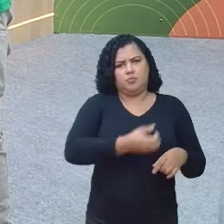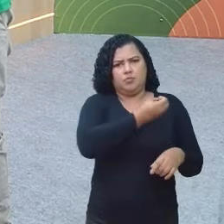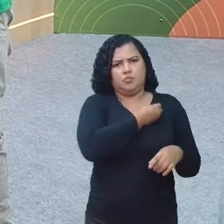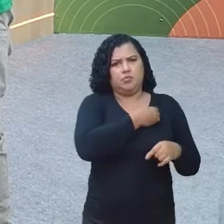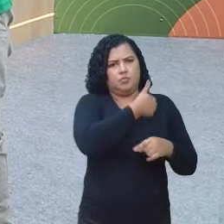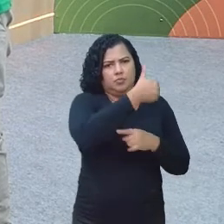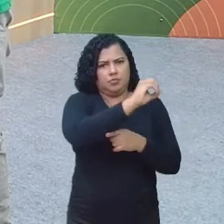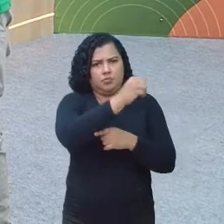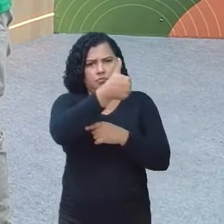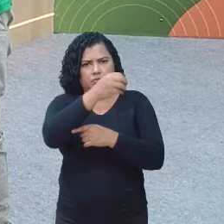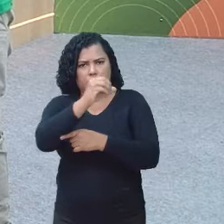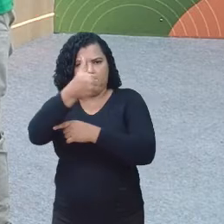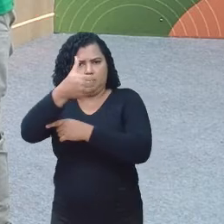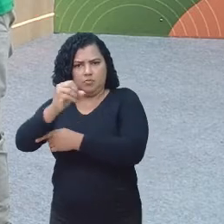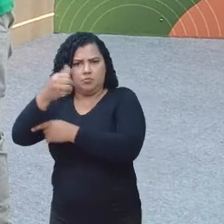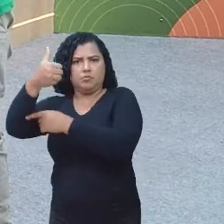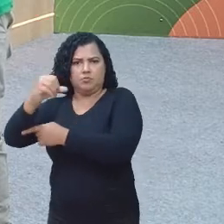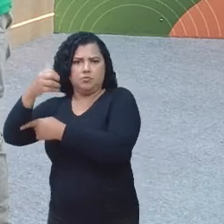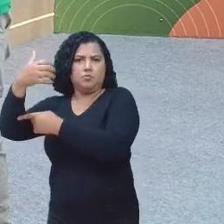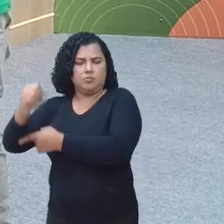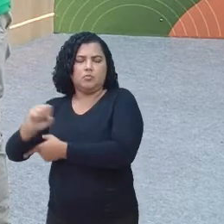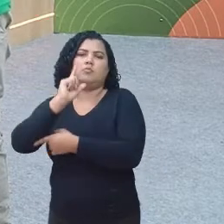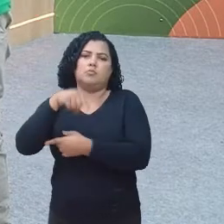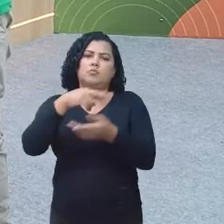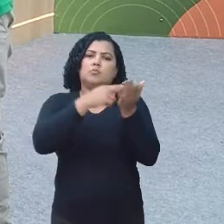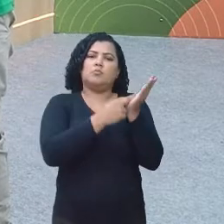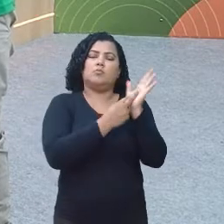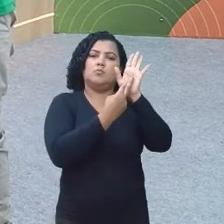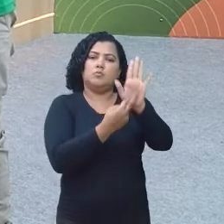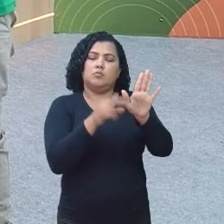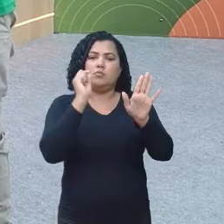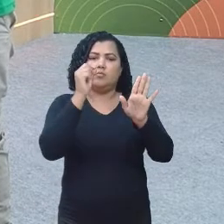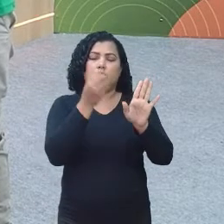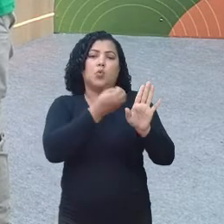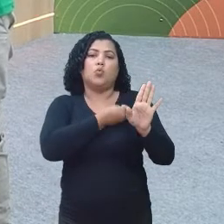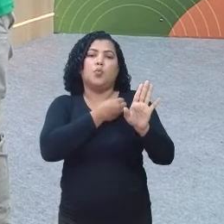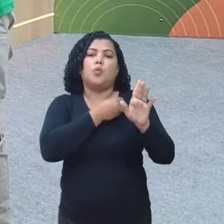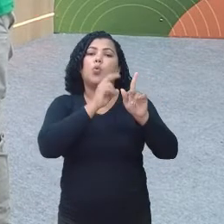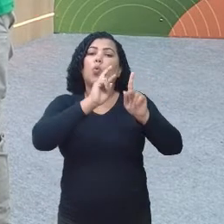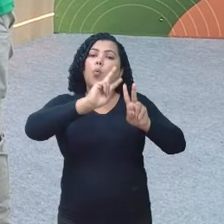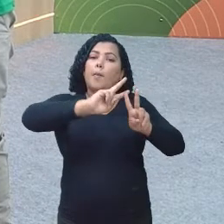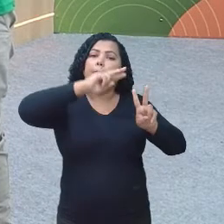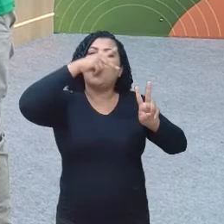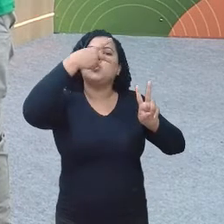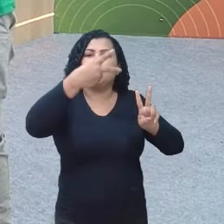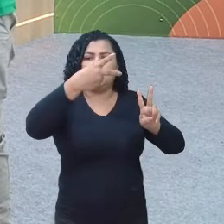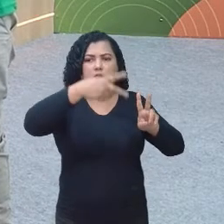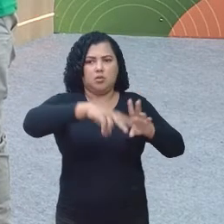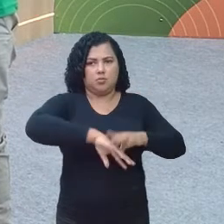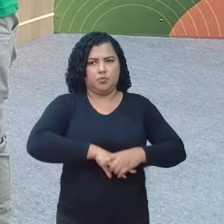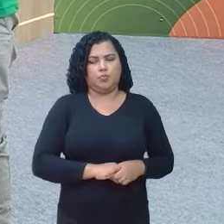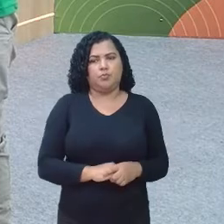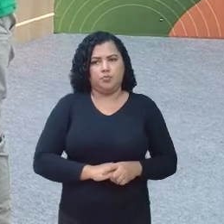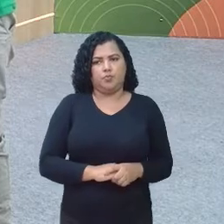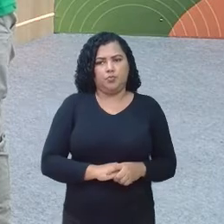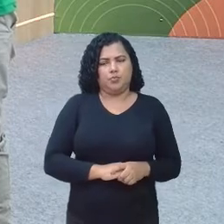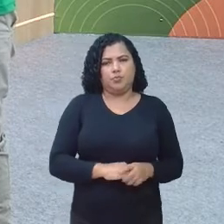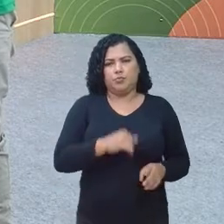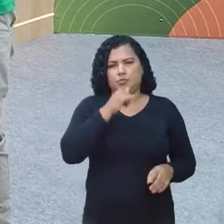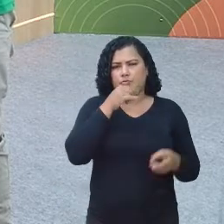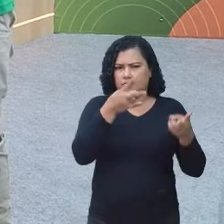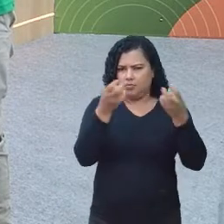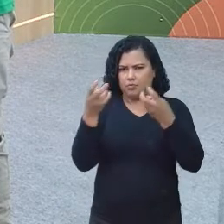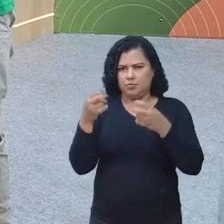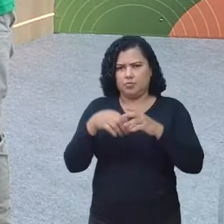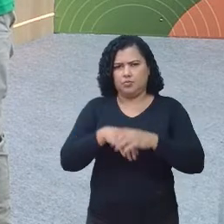é o pré-requisito para que eu possa representar esse número como uma potenciação, tá certo? Então veja,